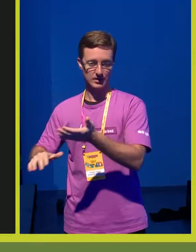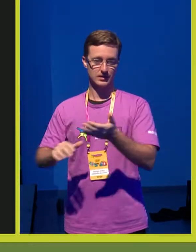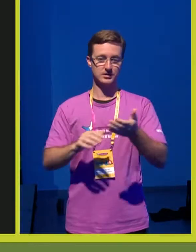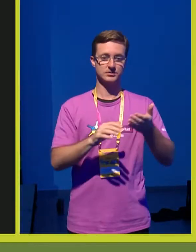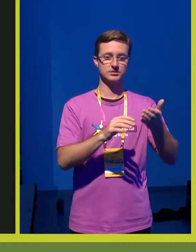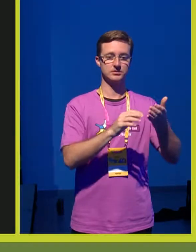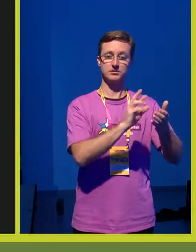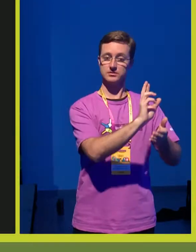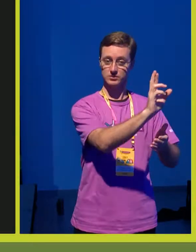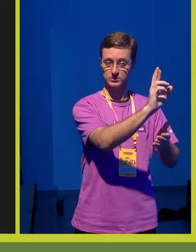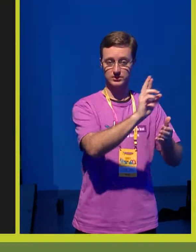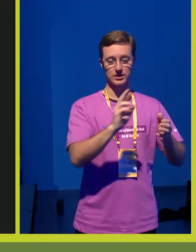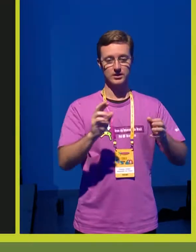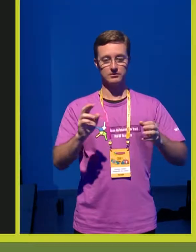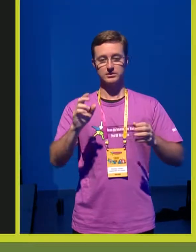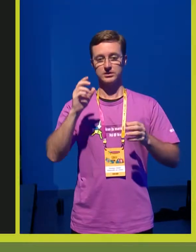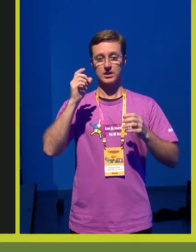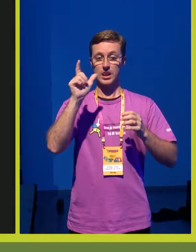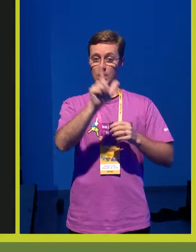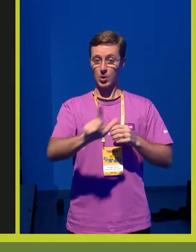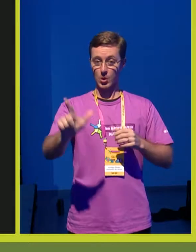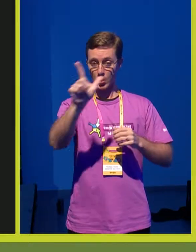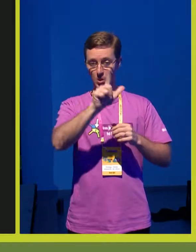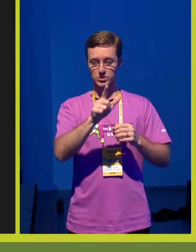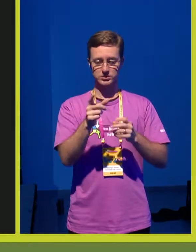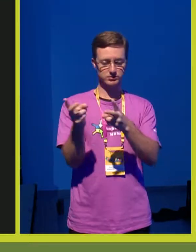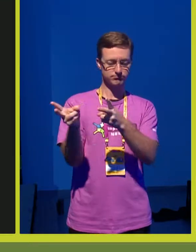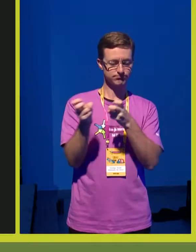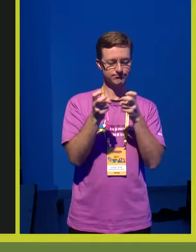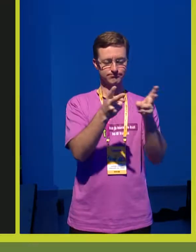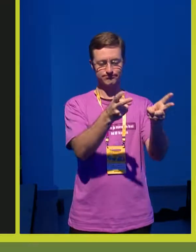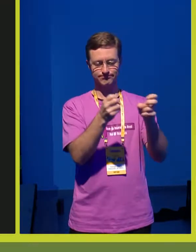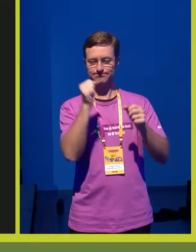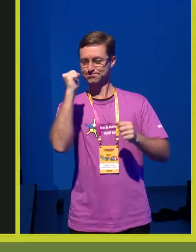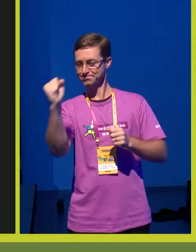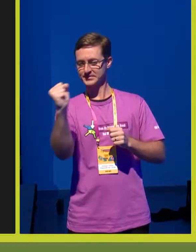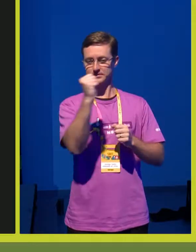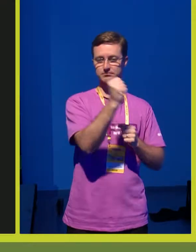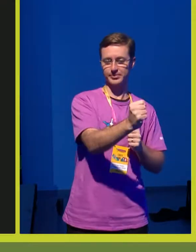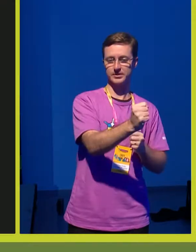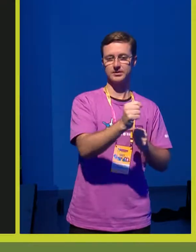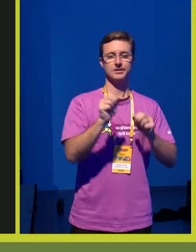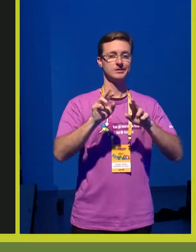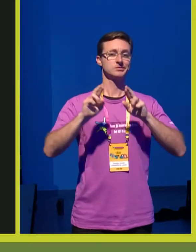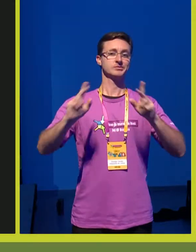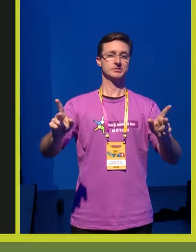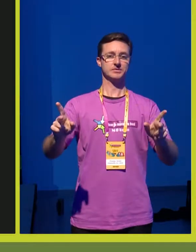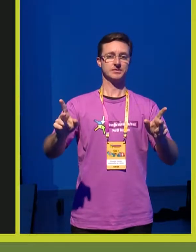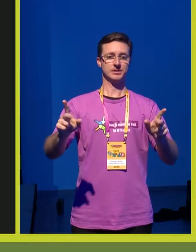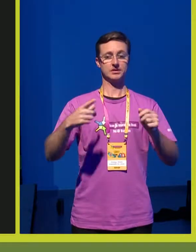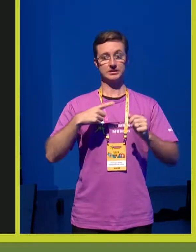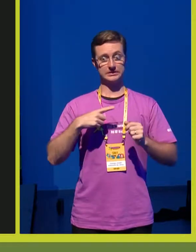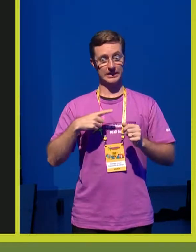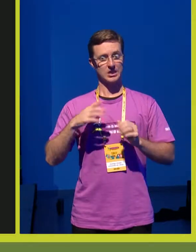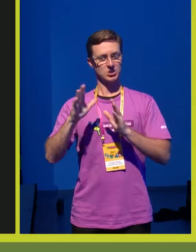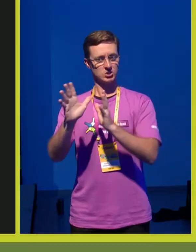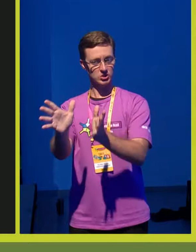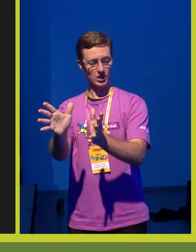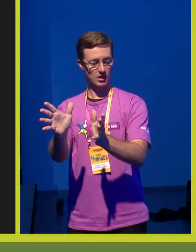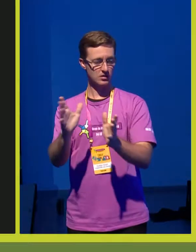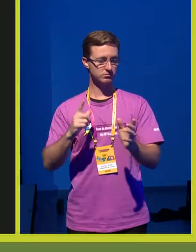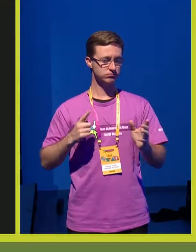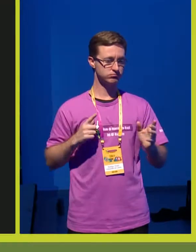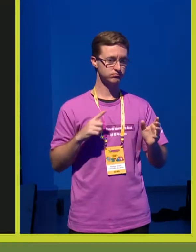lógica da persecução criminal em que você já existe um fato criminoso e